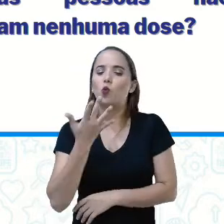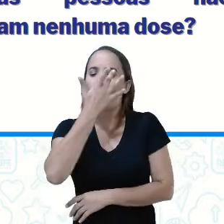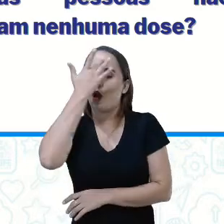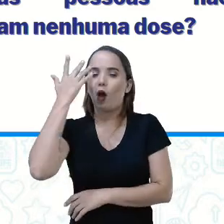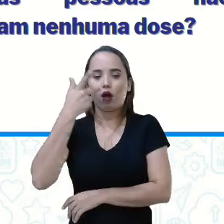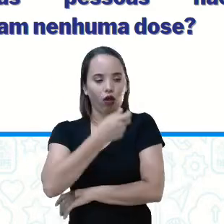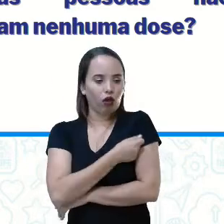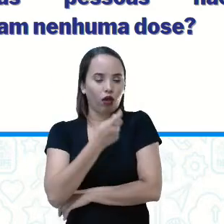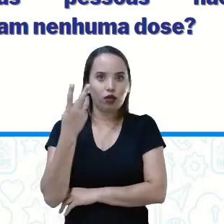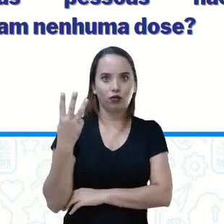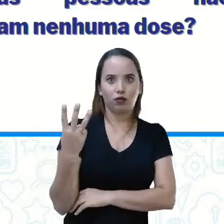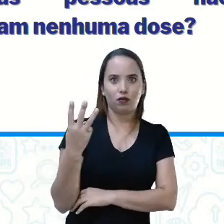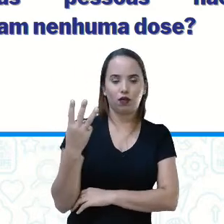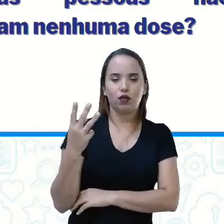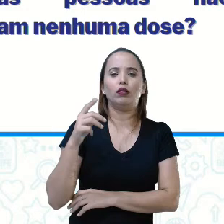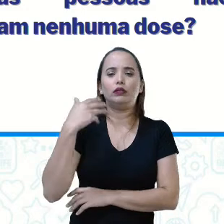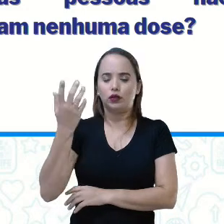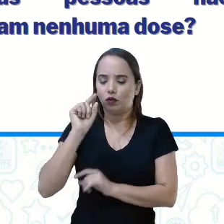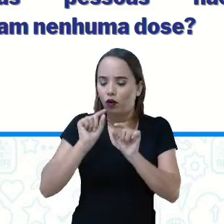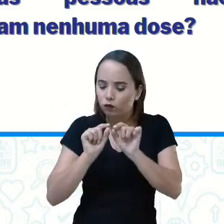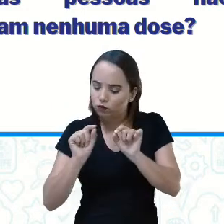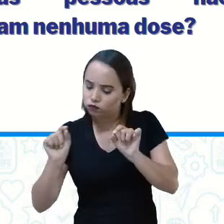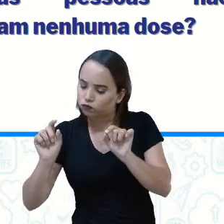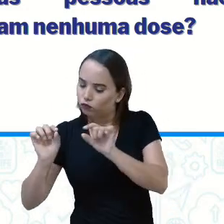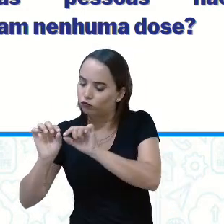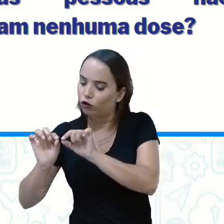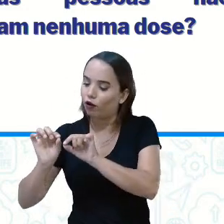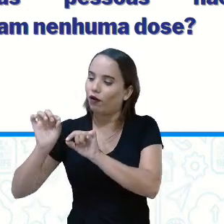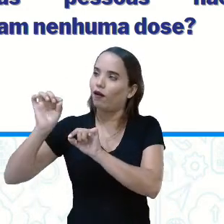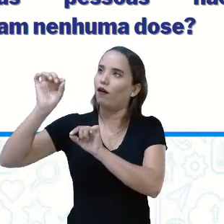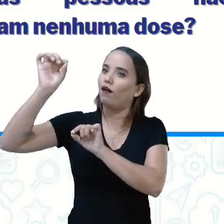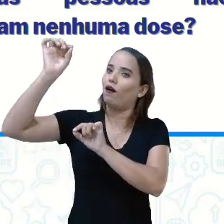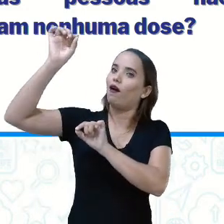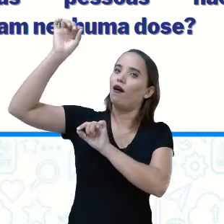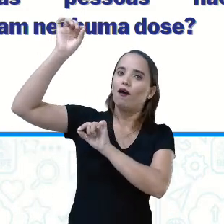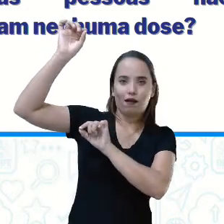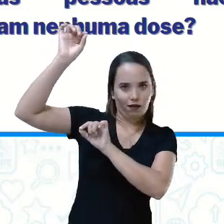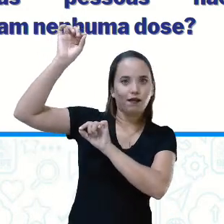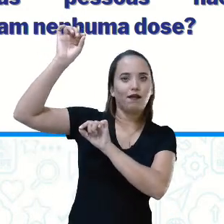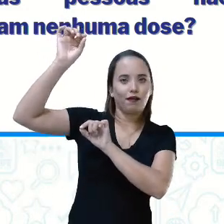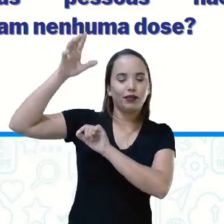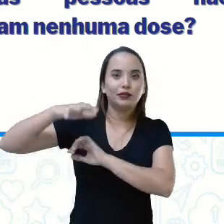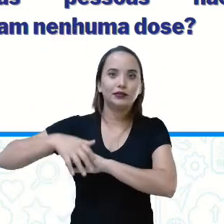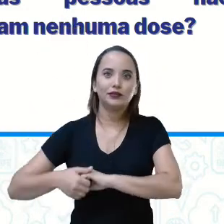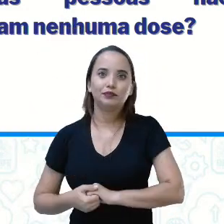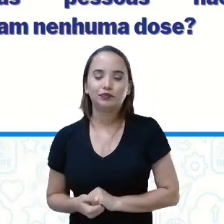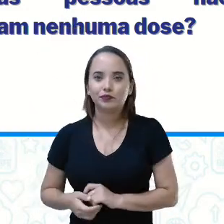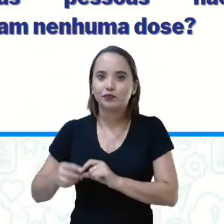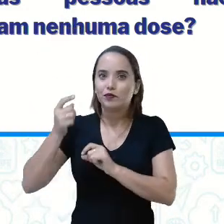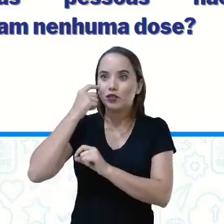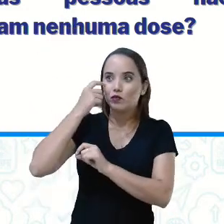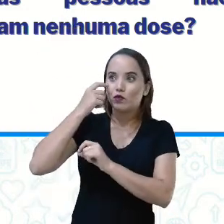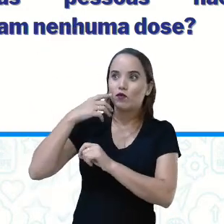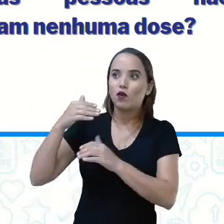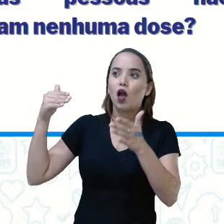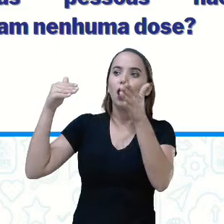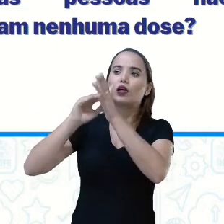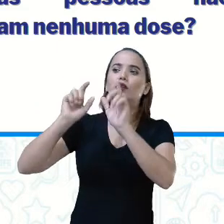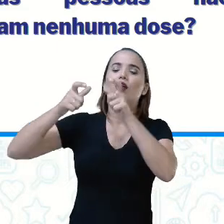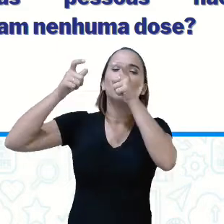terceira dose, vou acompanhar. Achou ali embaixo? Ó, nenhuma, primeira, segunda, terceira. Aí vou subir, chegou até,